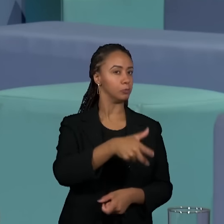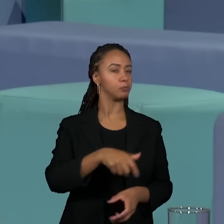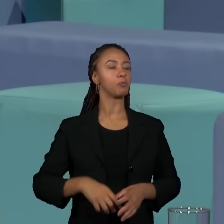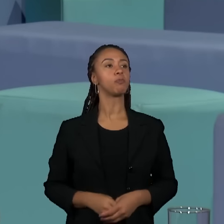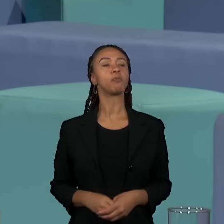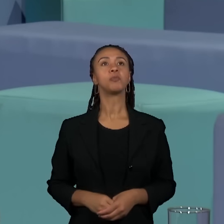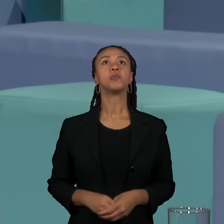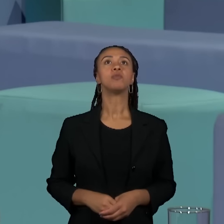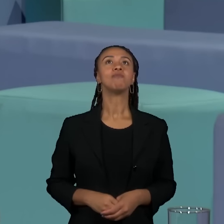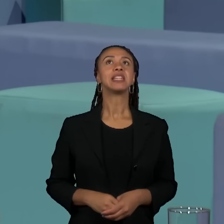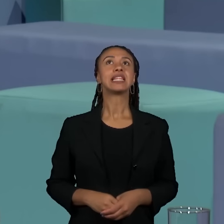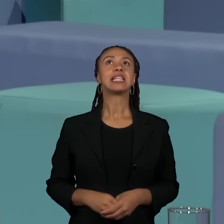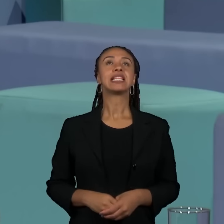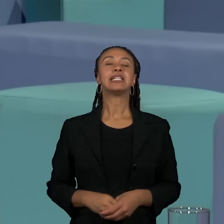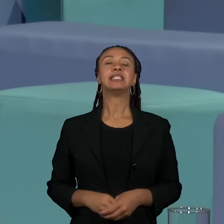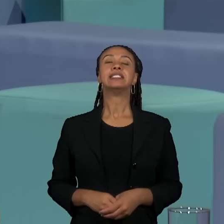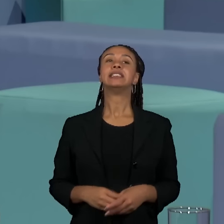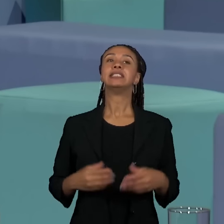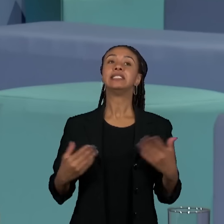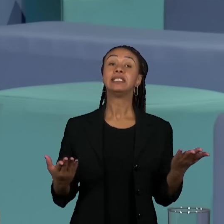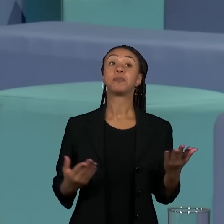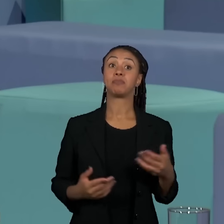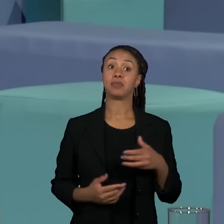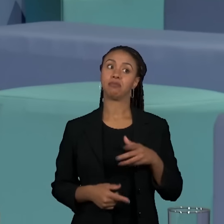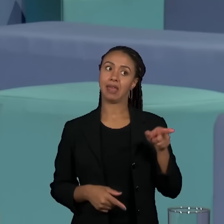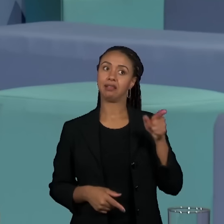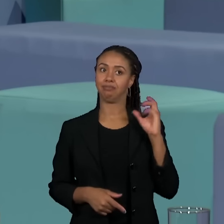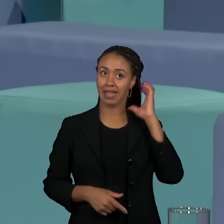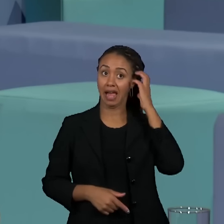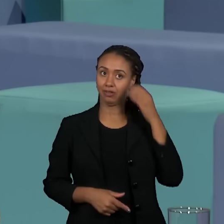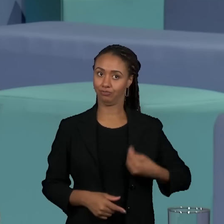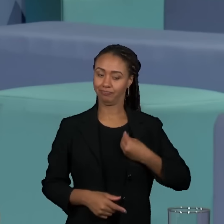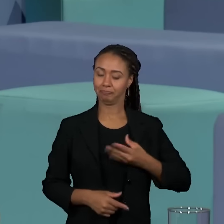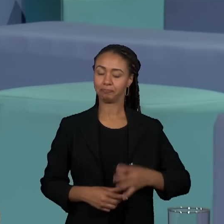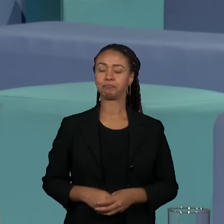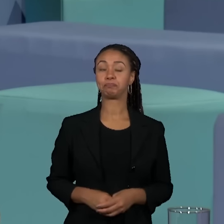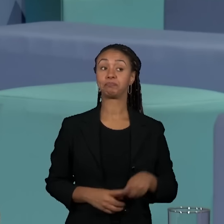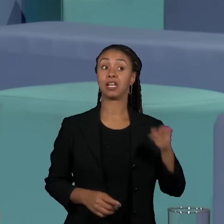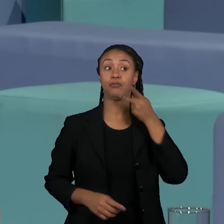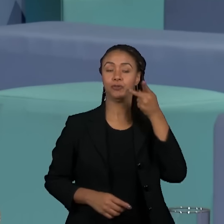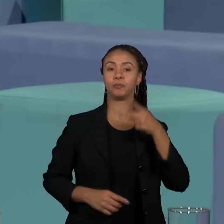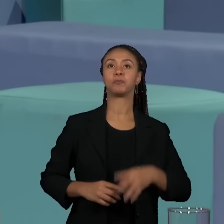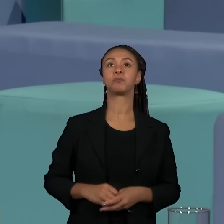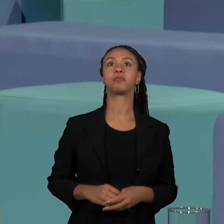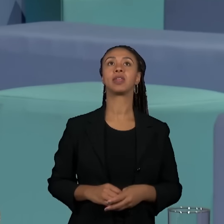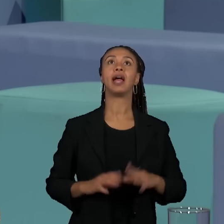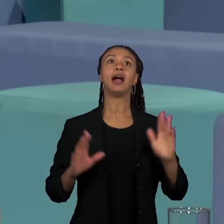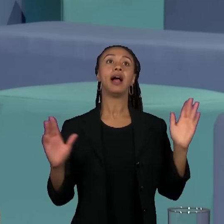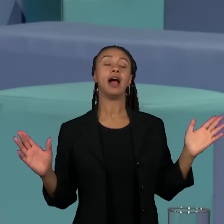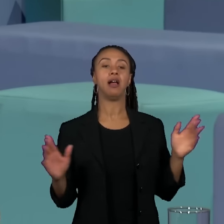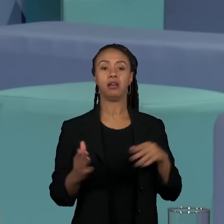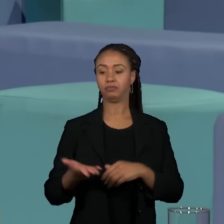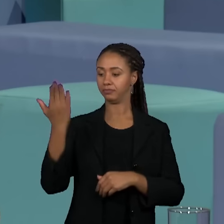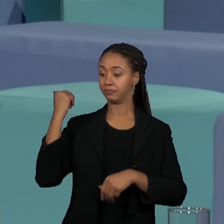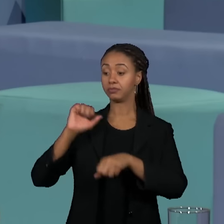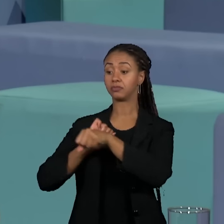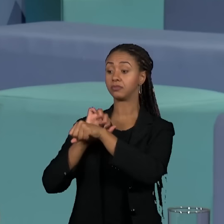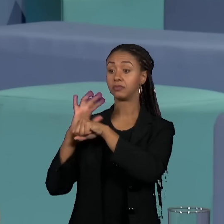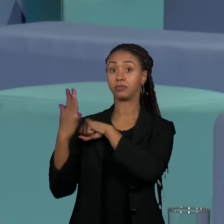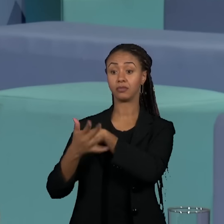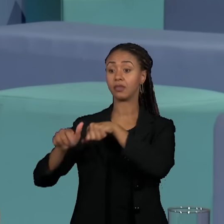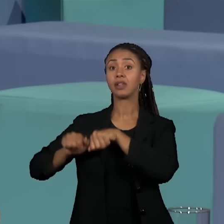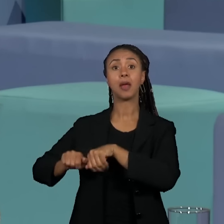e e na rádio ele fal falando assim não a a pandemia já passou